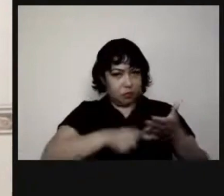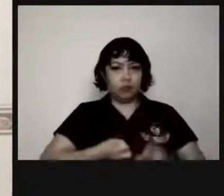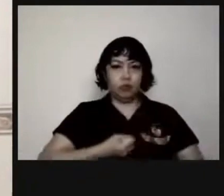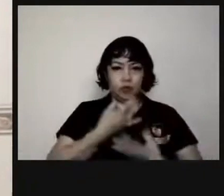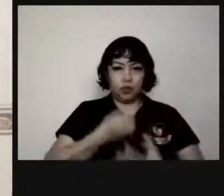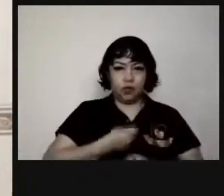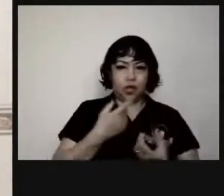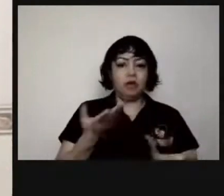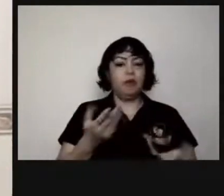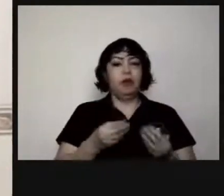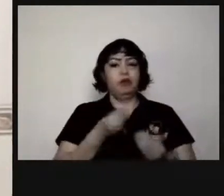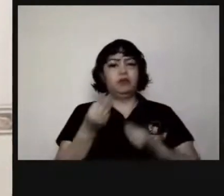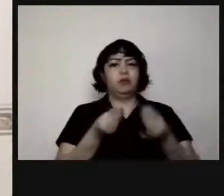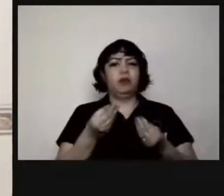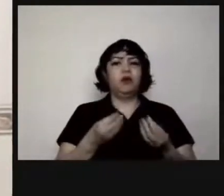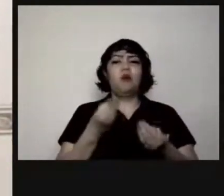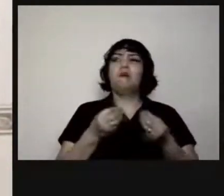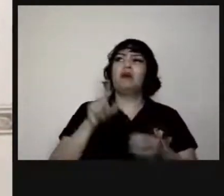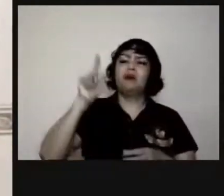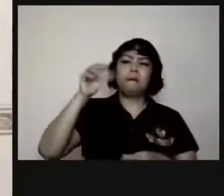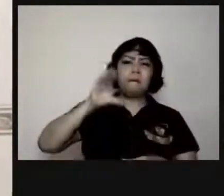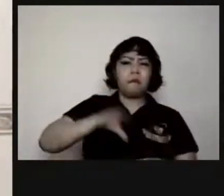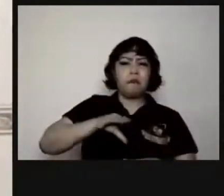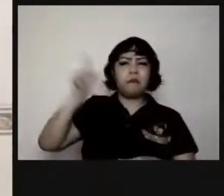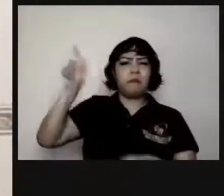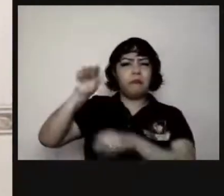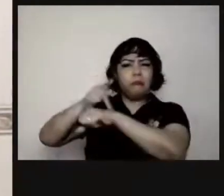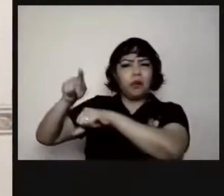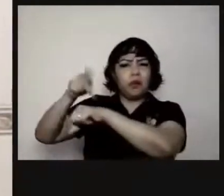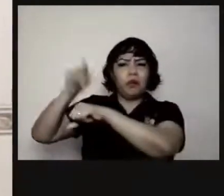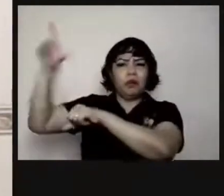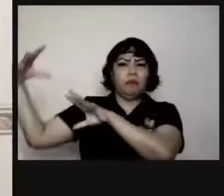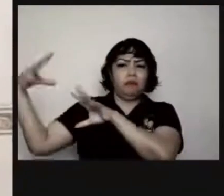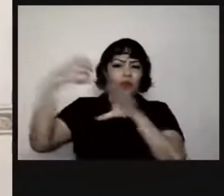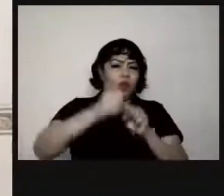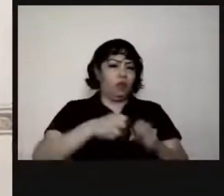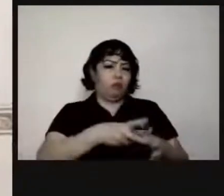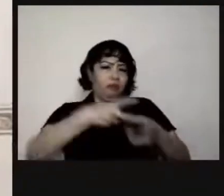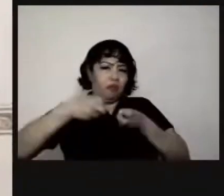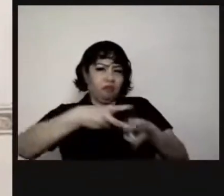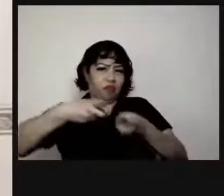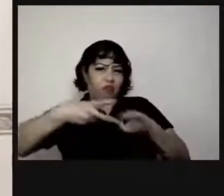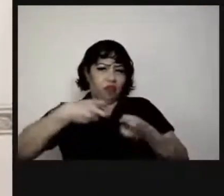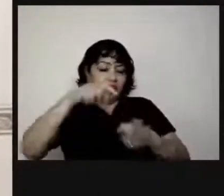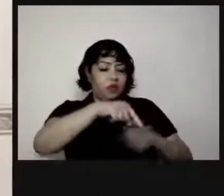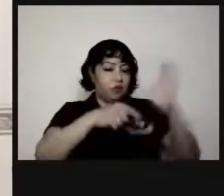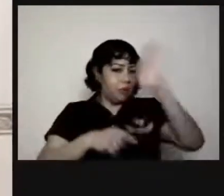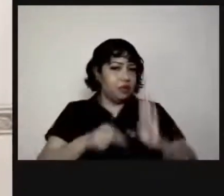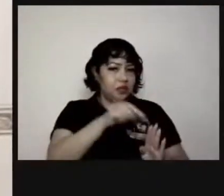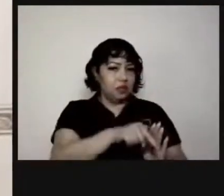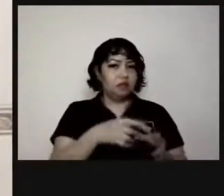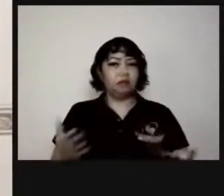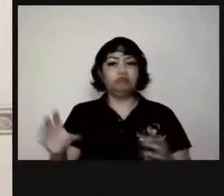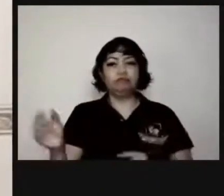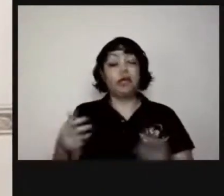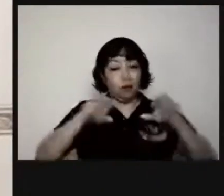da exploração de Portugal em relação ao Brasil, que eu acho interessante também focar nesse